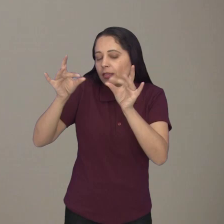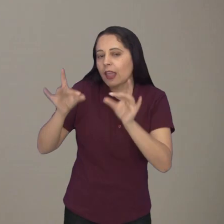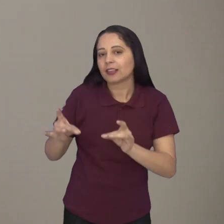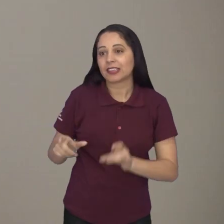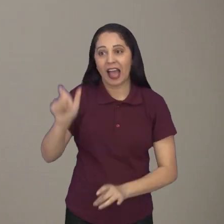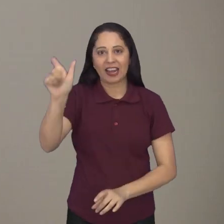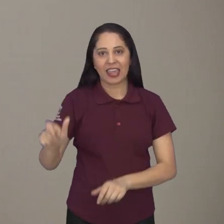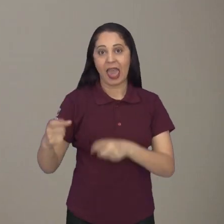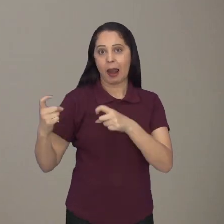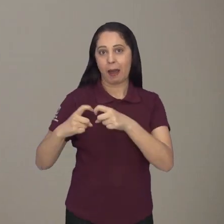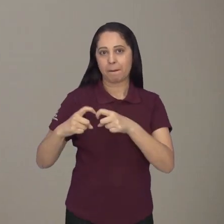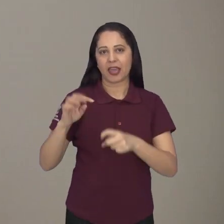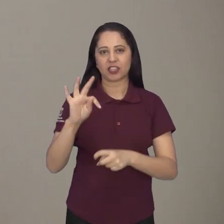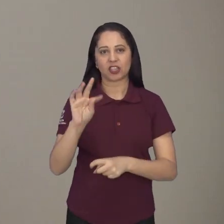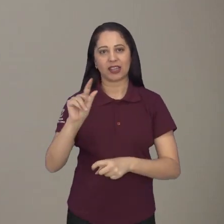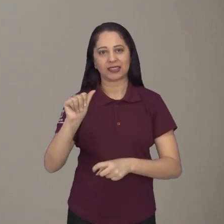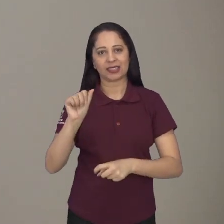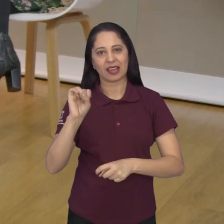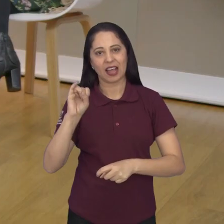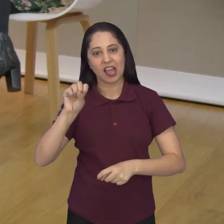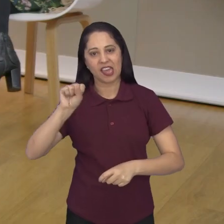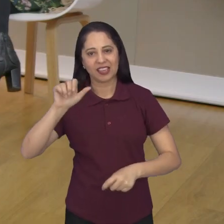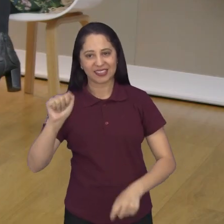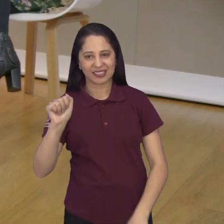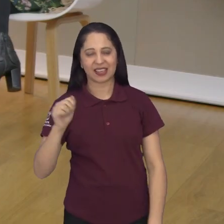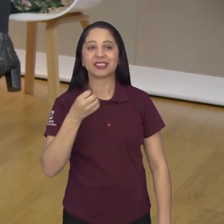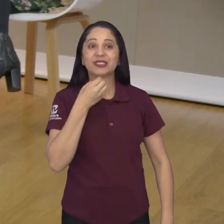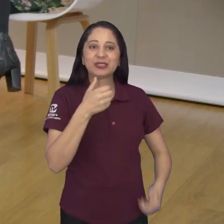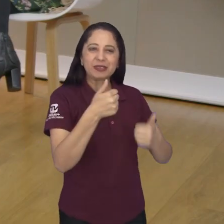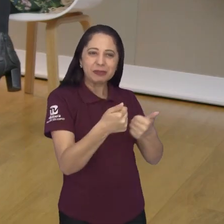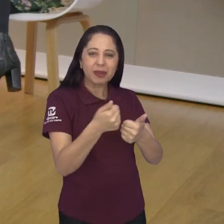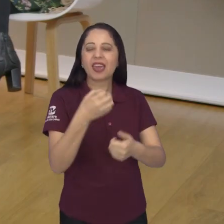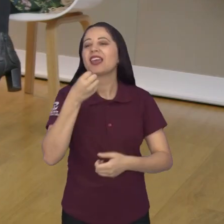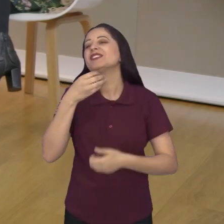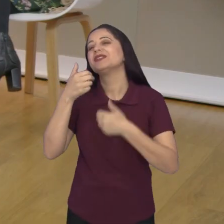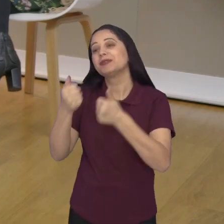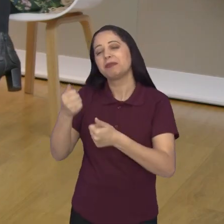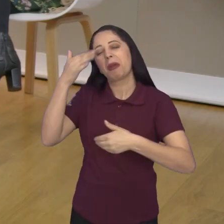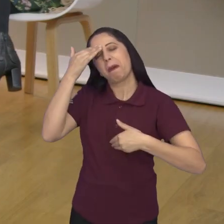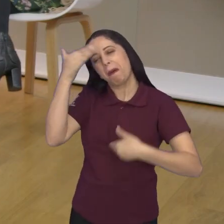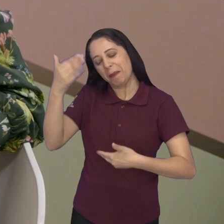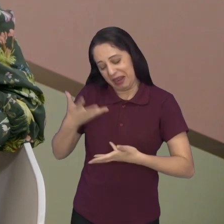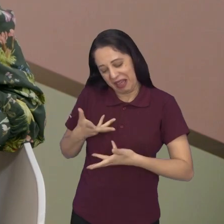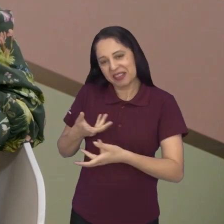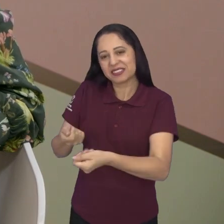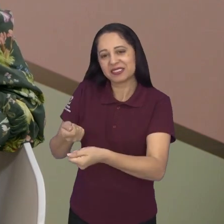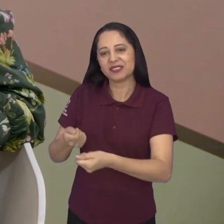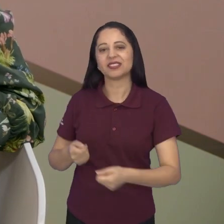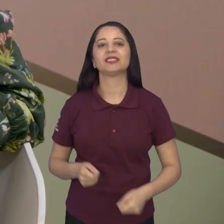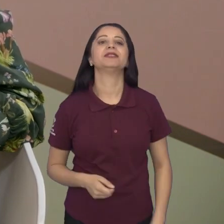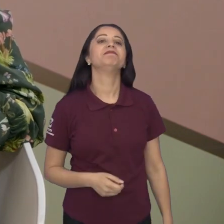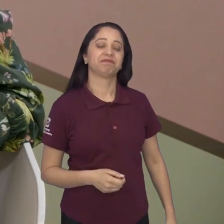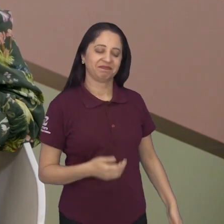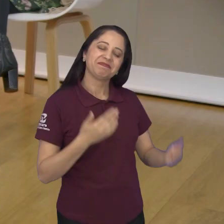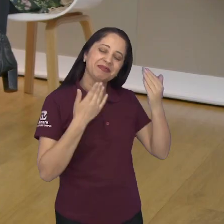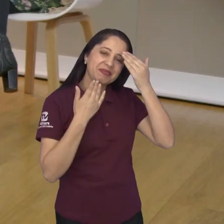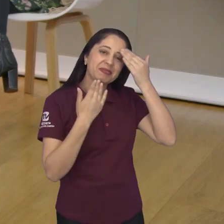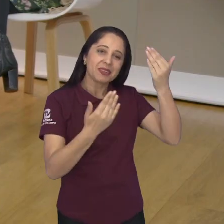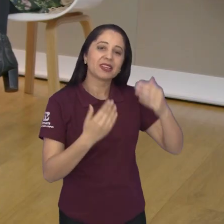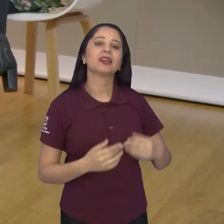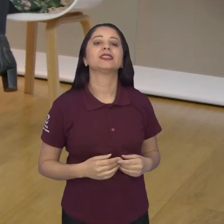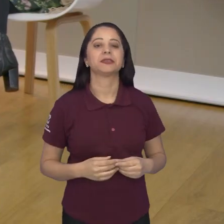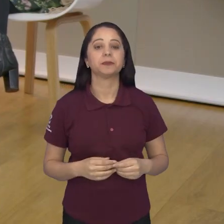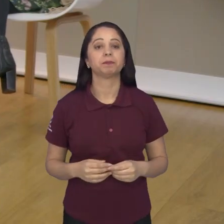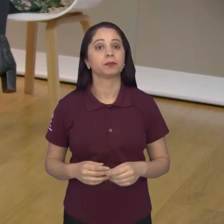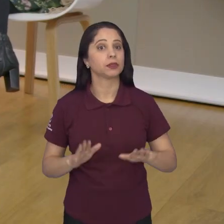órgão é a doutora Thaisa Costa. Tudo bem, doutora Thaisa? Tudo bem, Gi. Muito prazer, Vi. Muito obrigada pelo convite. Nós que